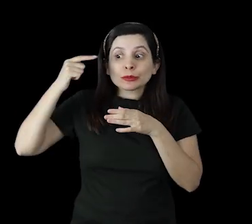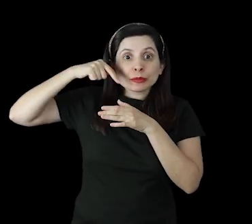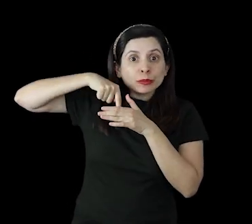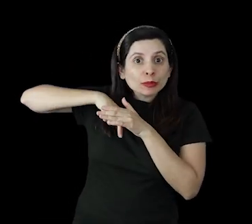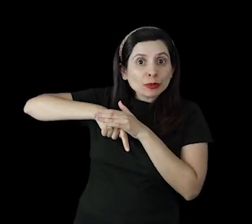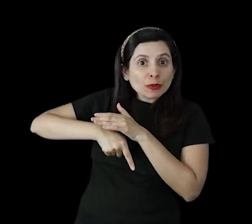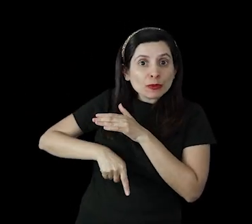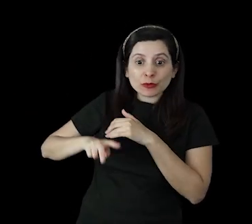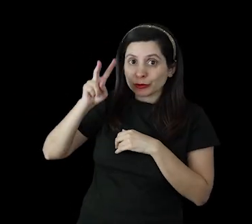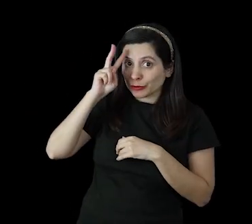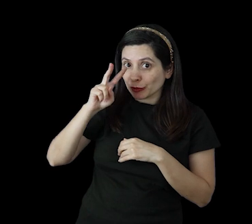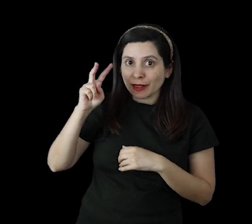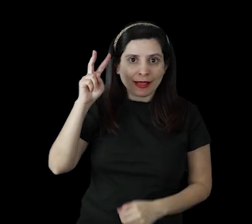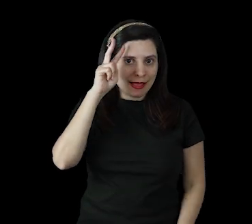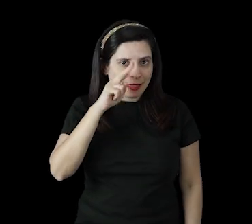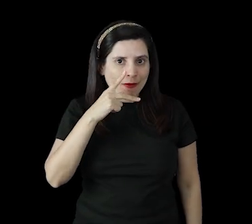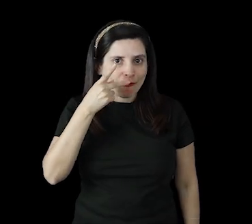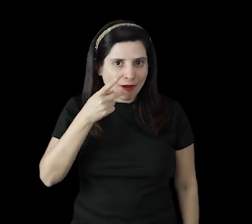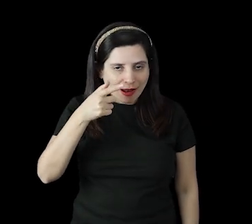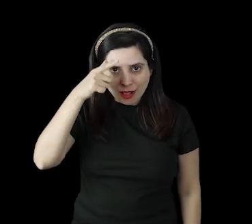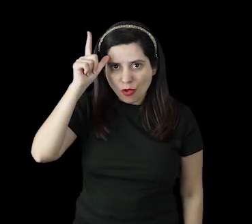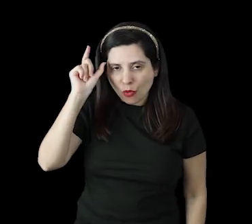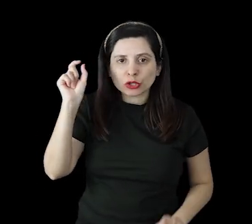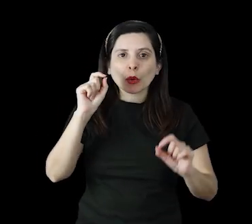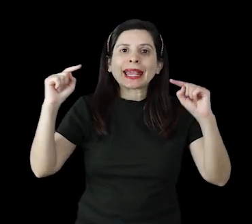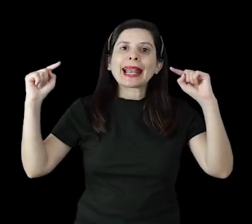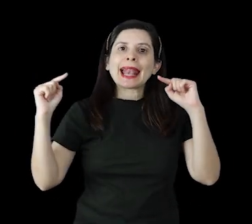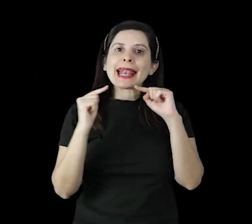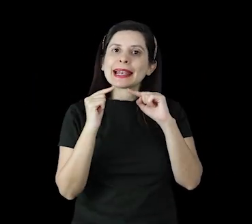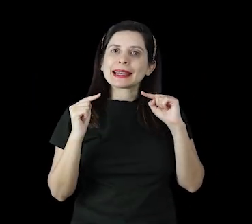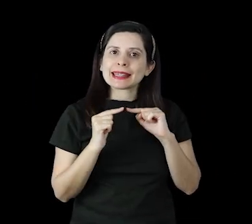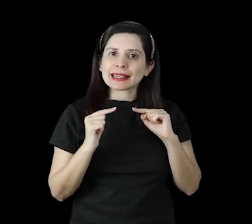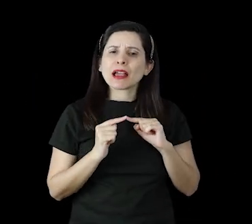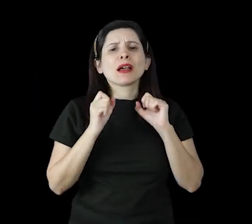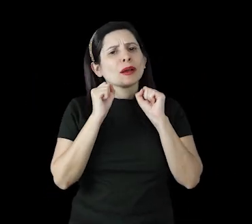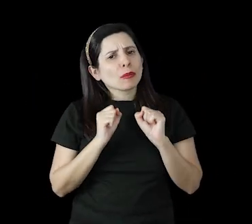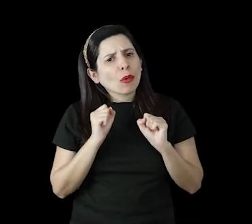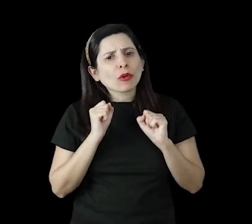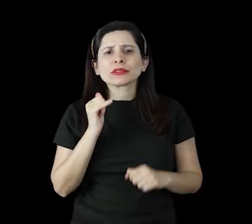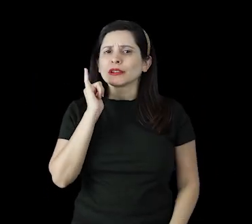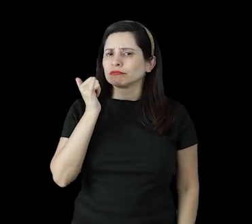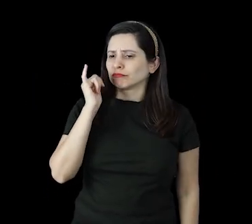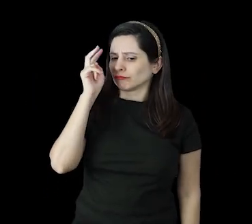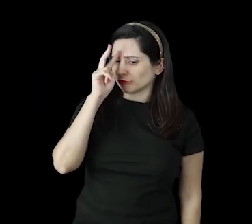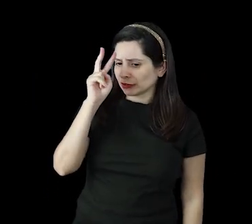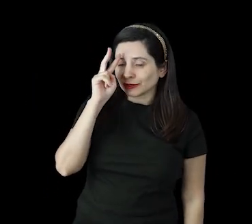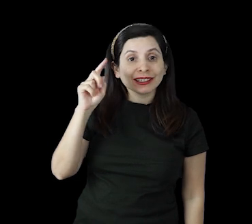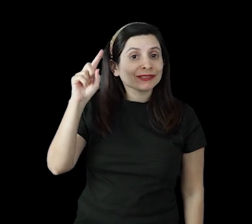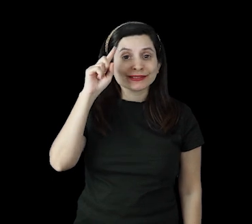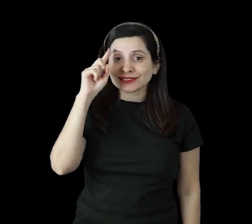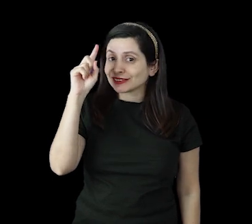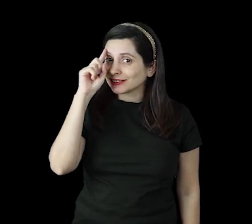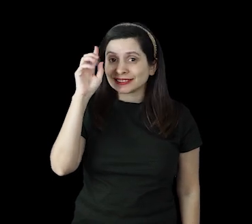que eu falei ontem que é sobre ligar pontos? Então, a gente pode estar contando uma história que é